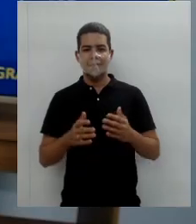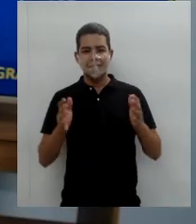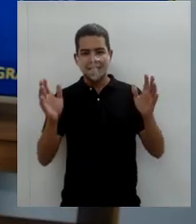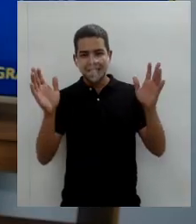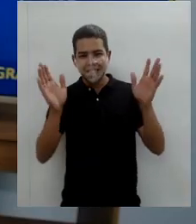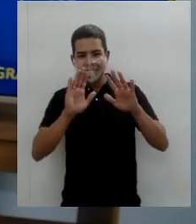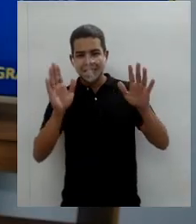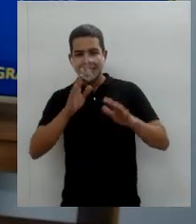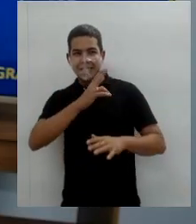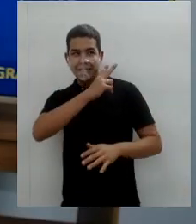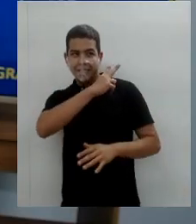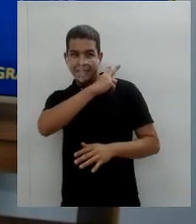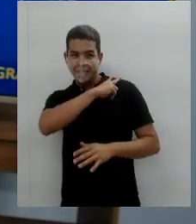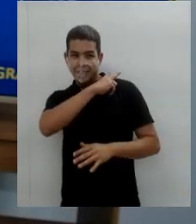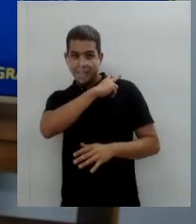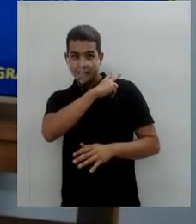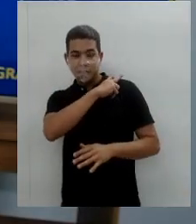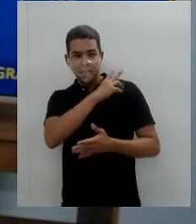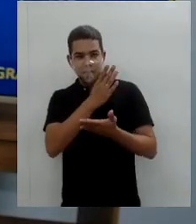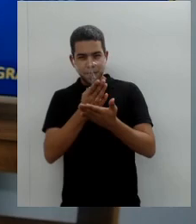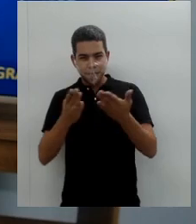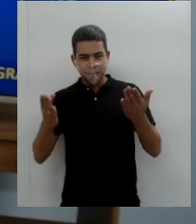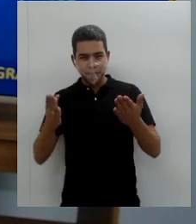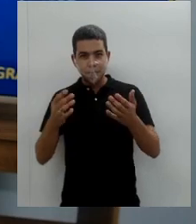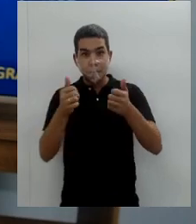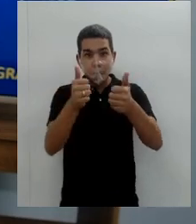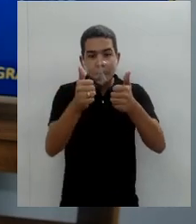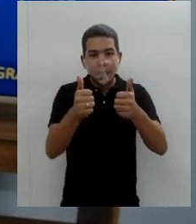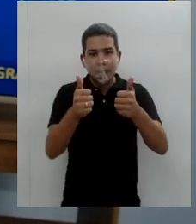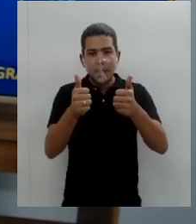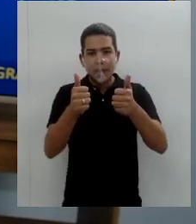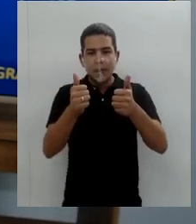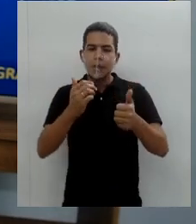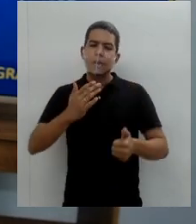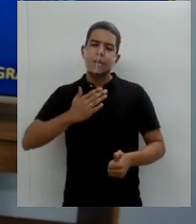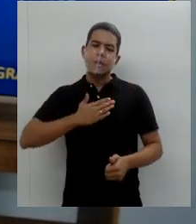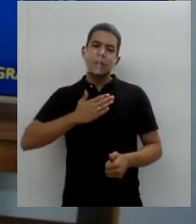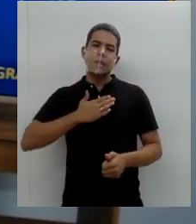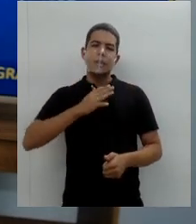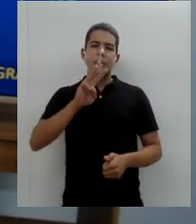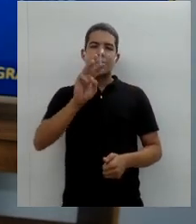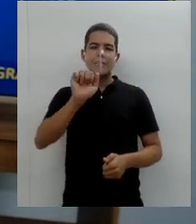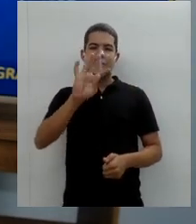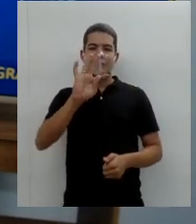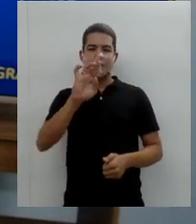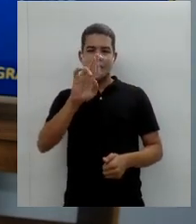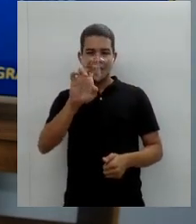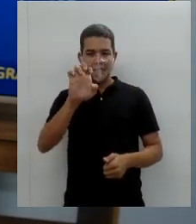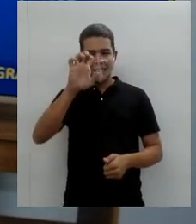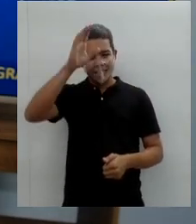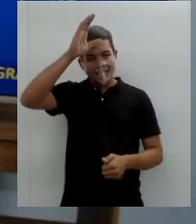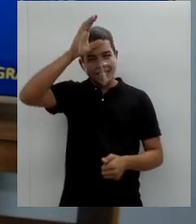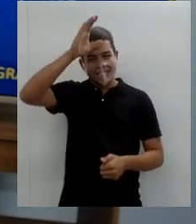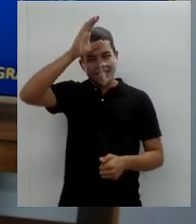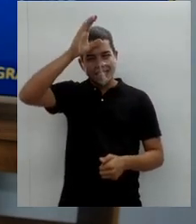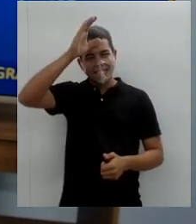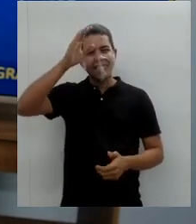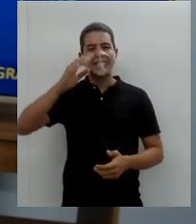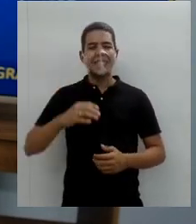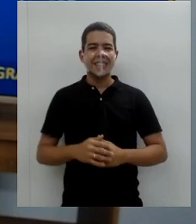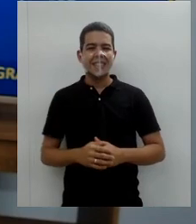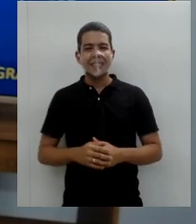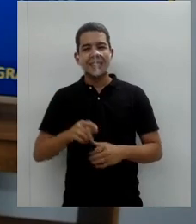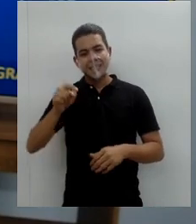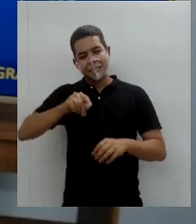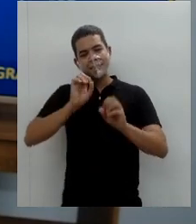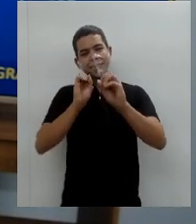Olá, galera da segunda série do ensino médio, beleza? Tio Valtinho na área, aqui para você nessa aula de